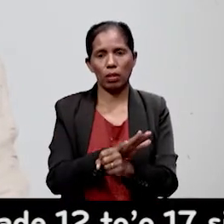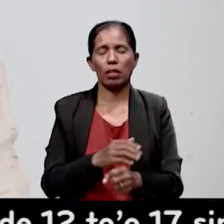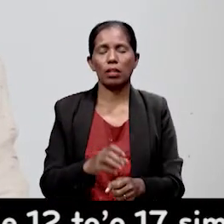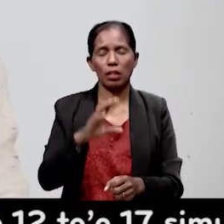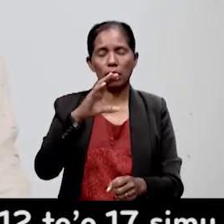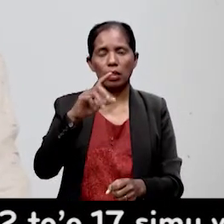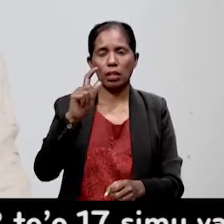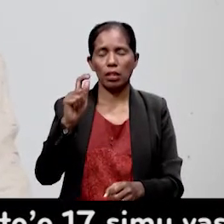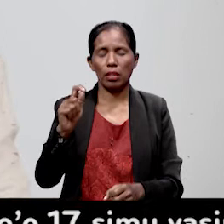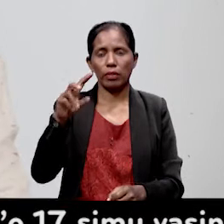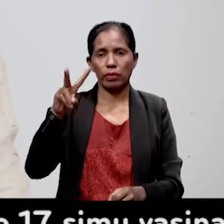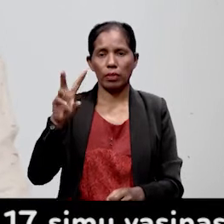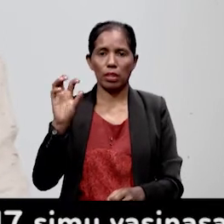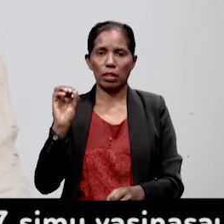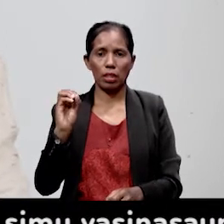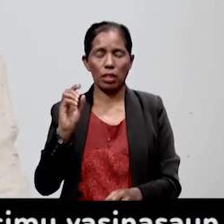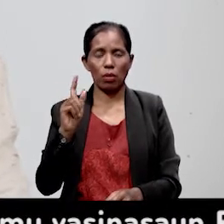e a Viena.